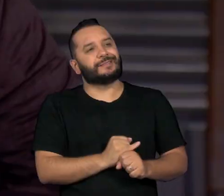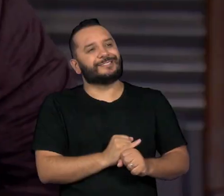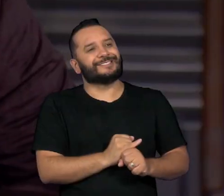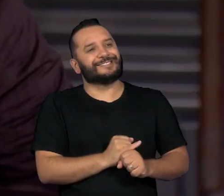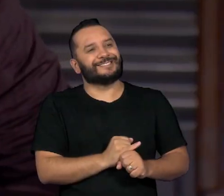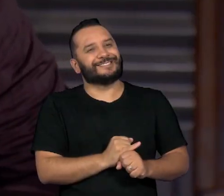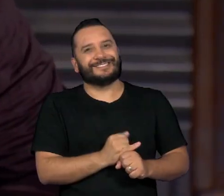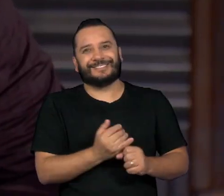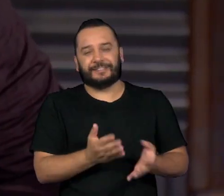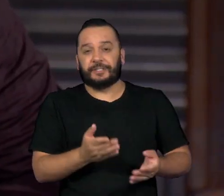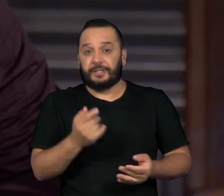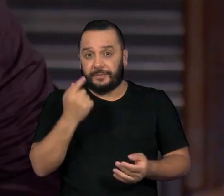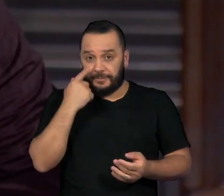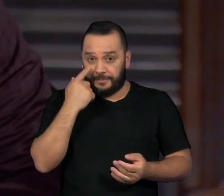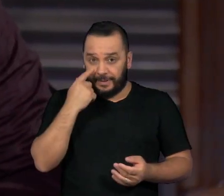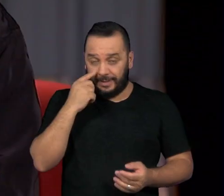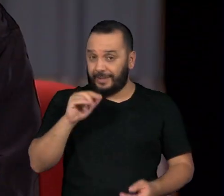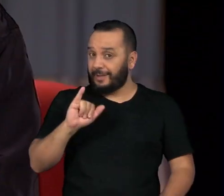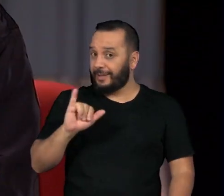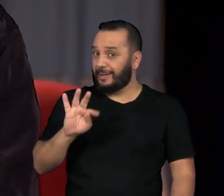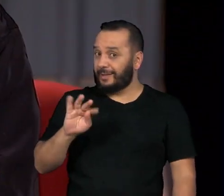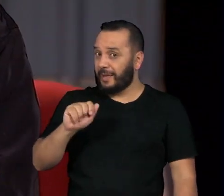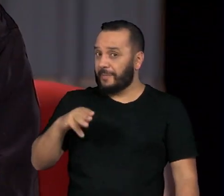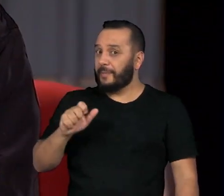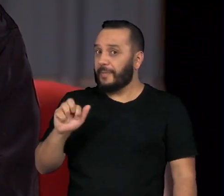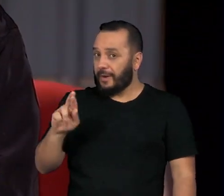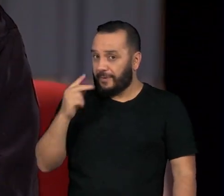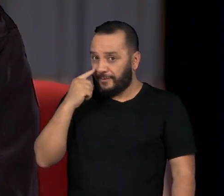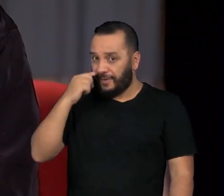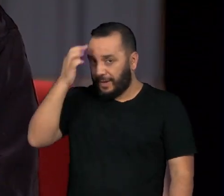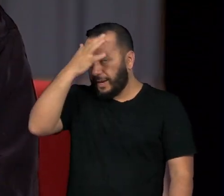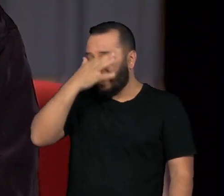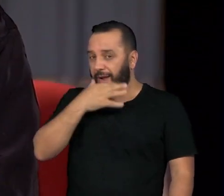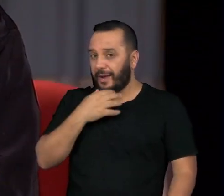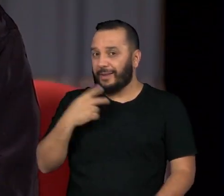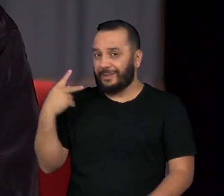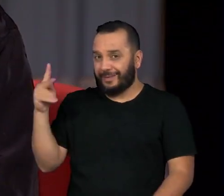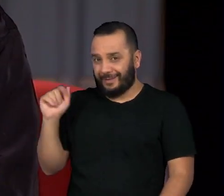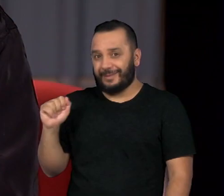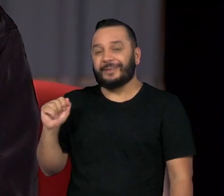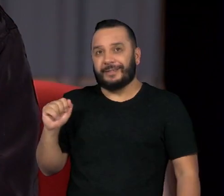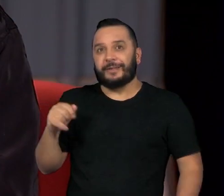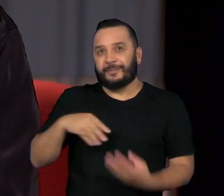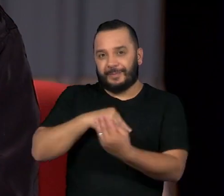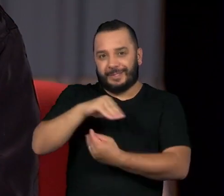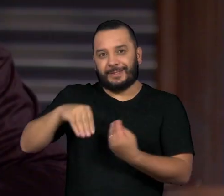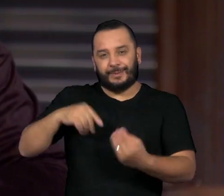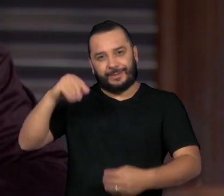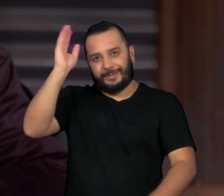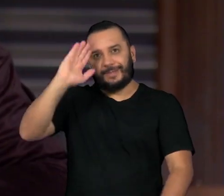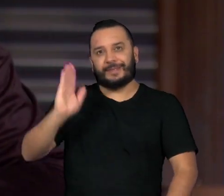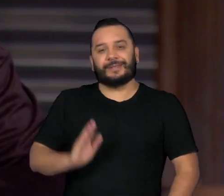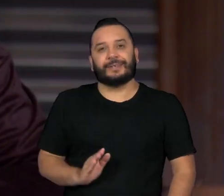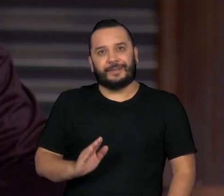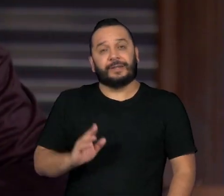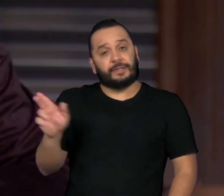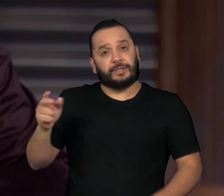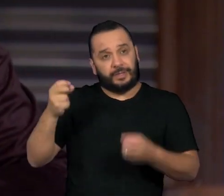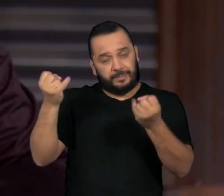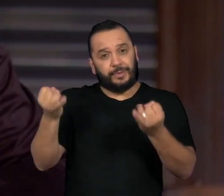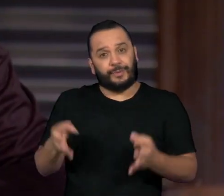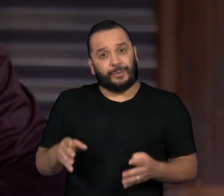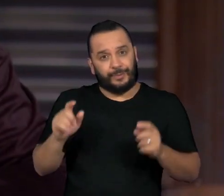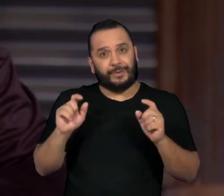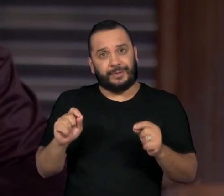Ó, olhem bem para a cara do Itamar, que vocês vão ver, ele é a face da mistura brasileira. Ele próprio já disse,